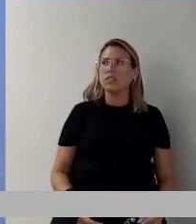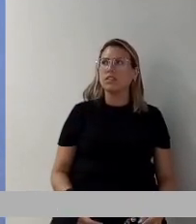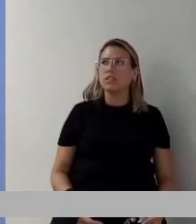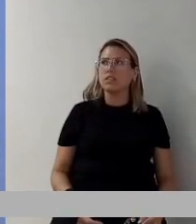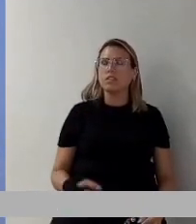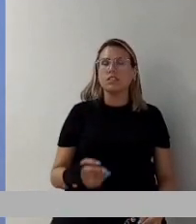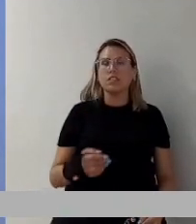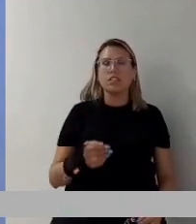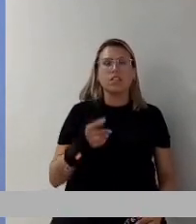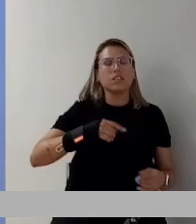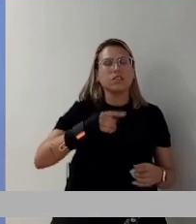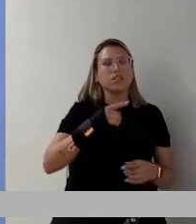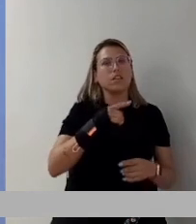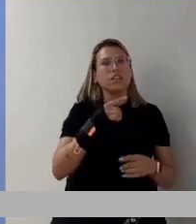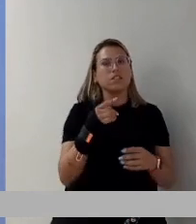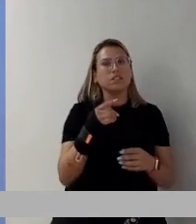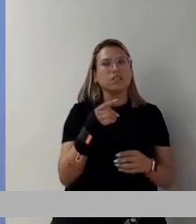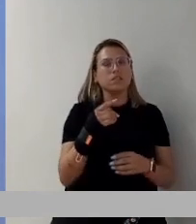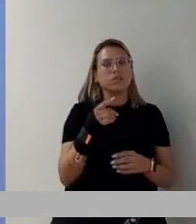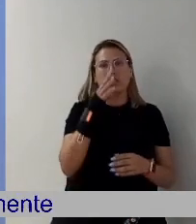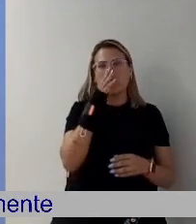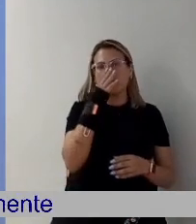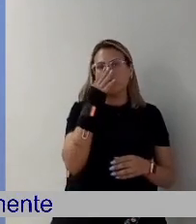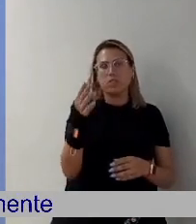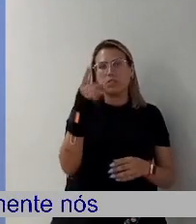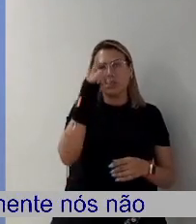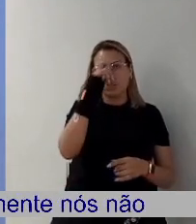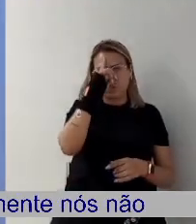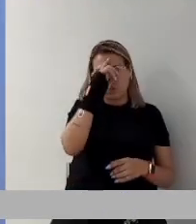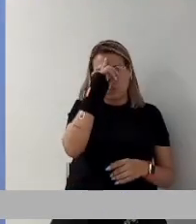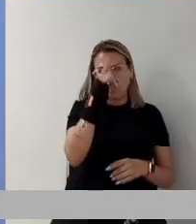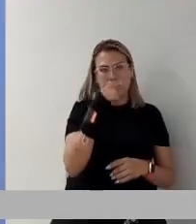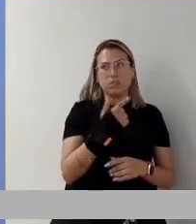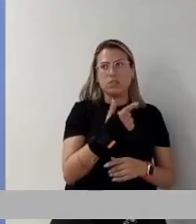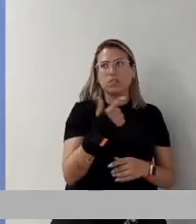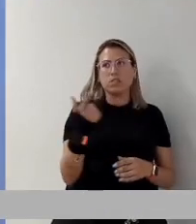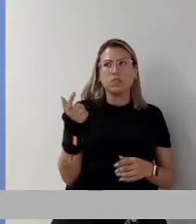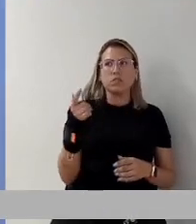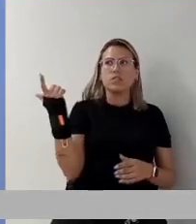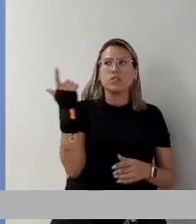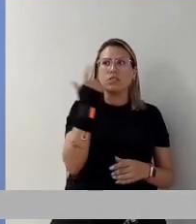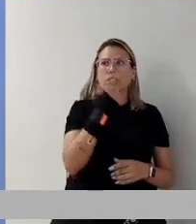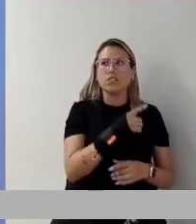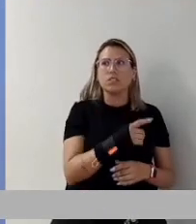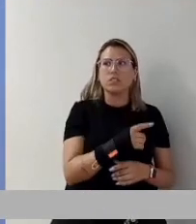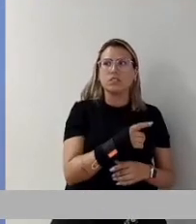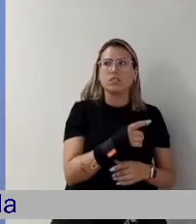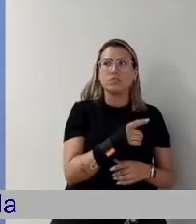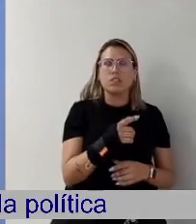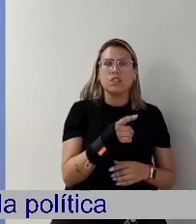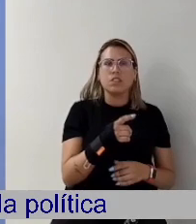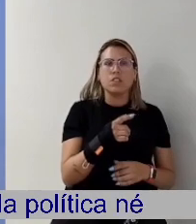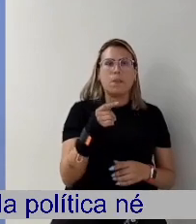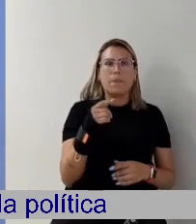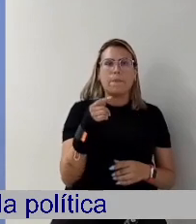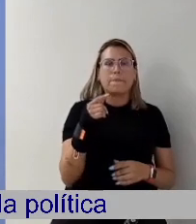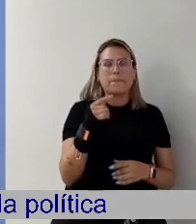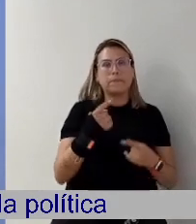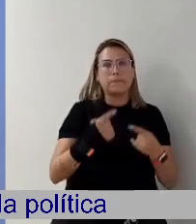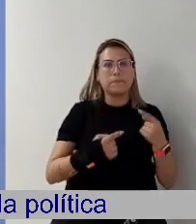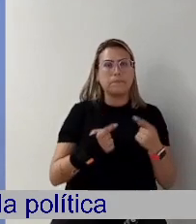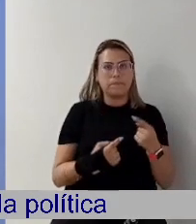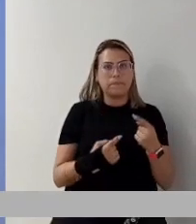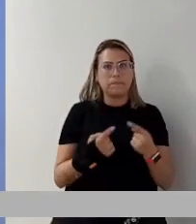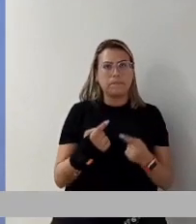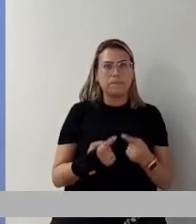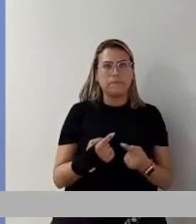De frente ao Hospital infelizmente nós não conseguimos essa cmr por causa da política né e inclusive ela